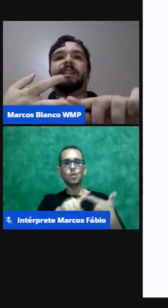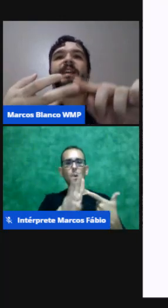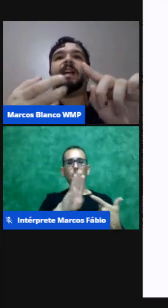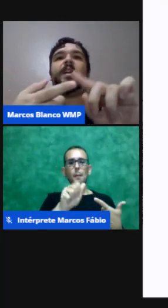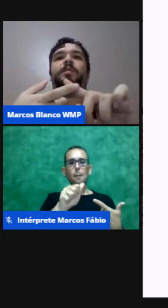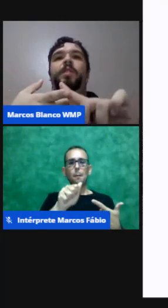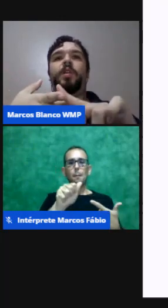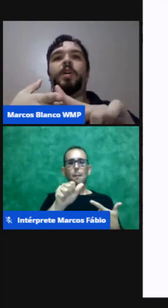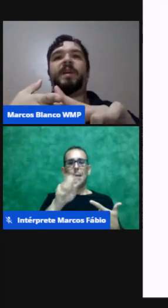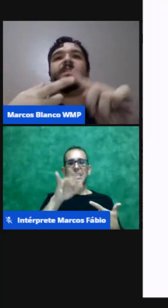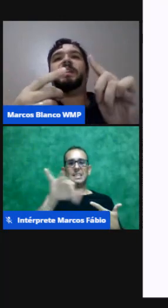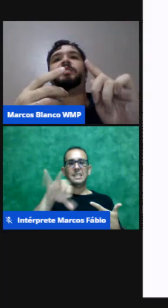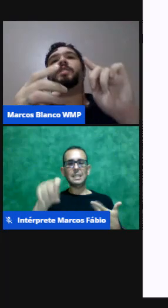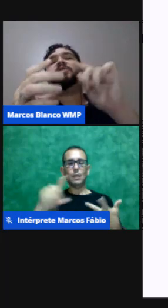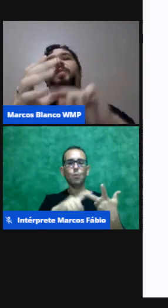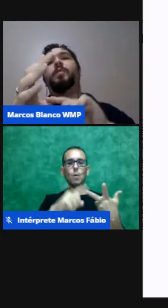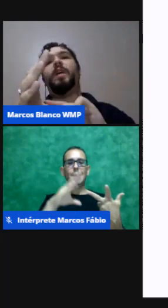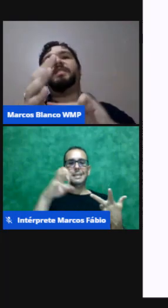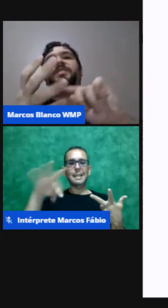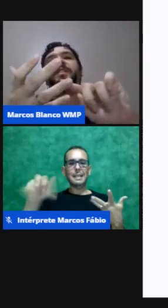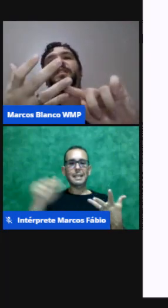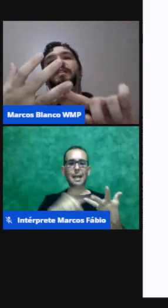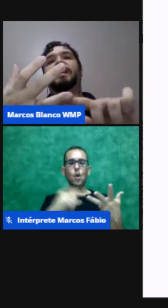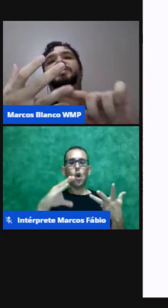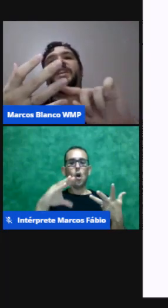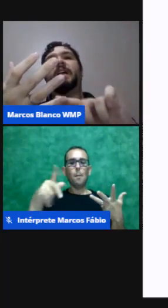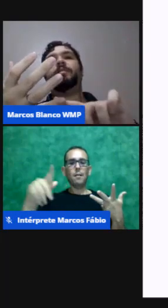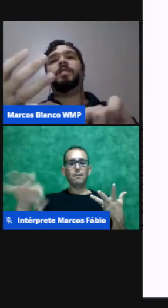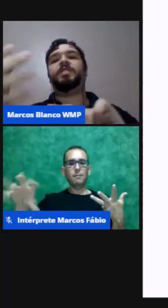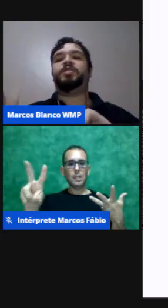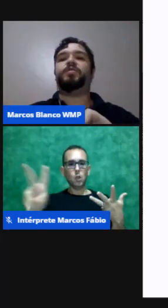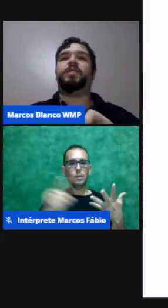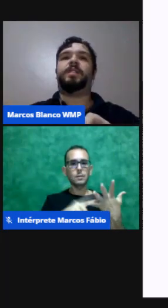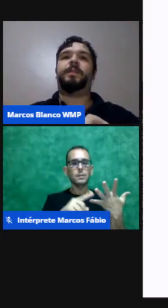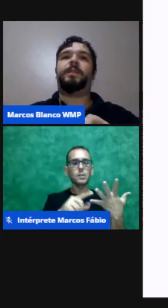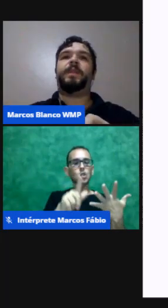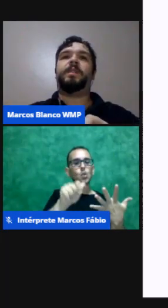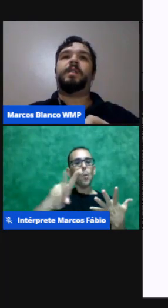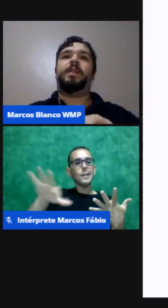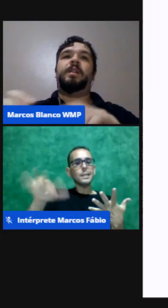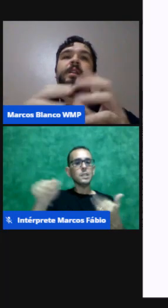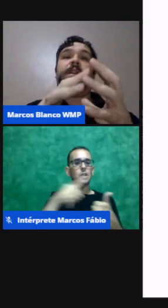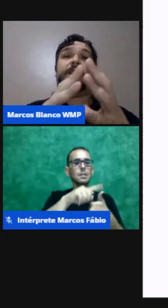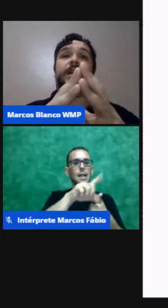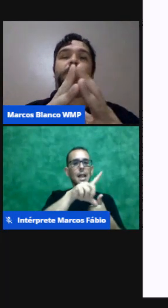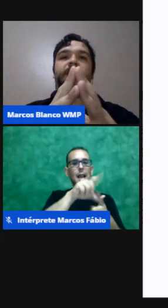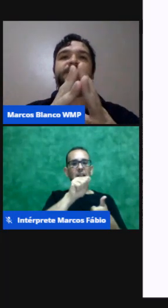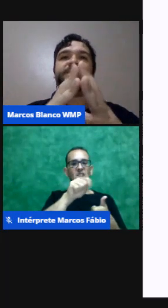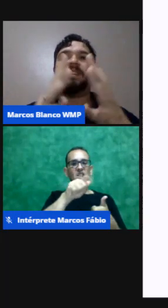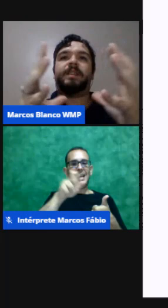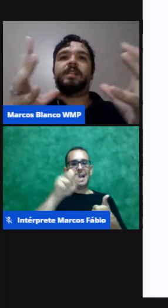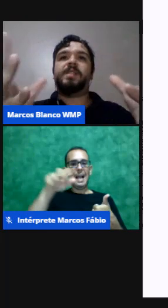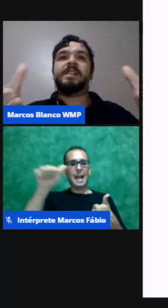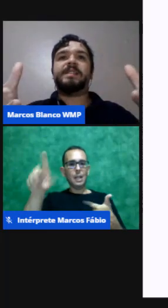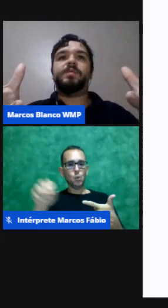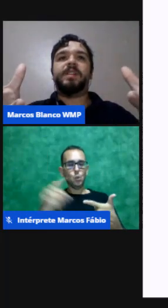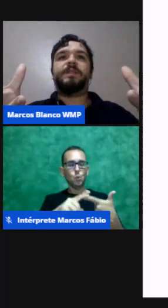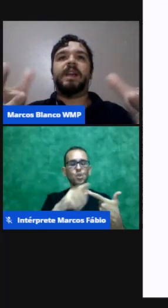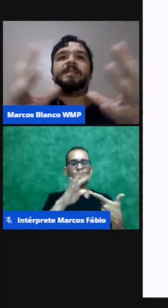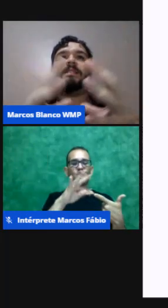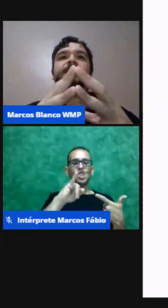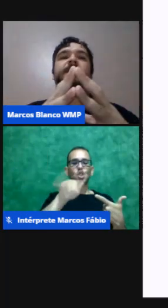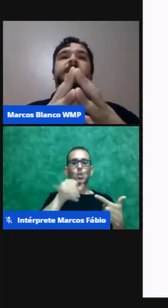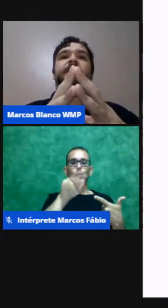Batistão, Centenário, Copa Vila 2, Guarandi, Lajeado e Tijuca. E agora a gente está entrando